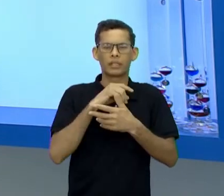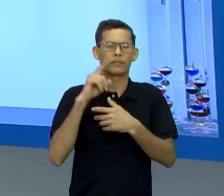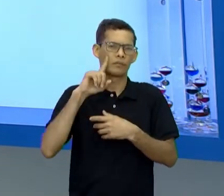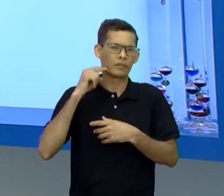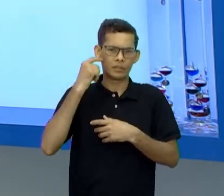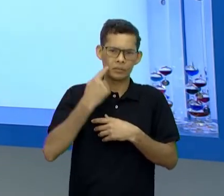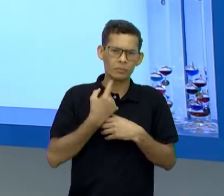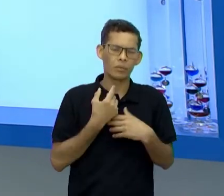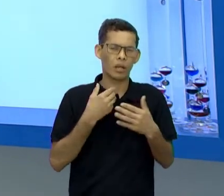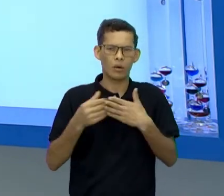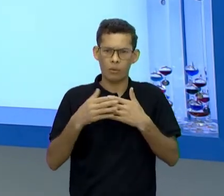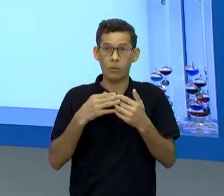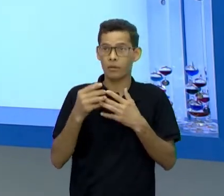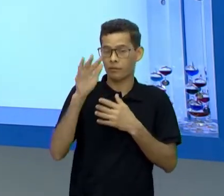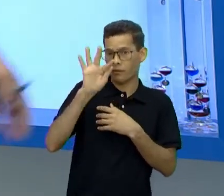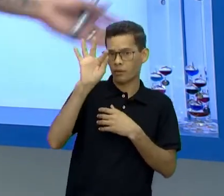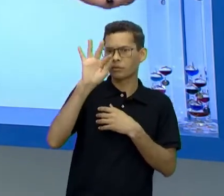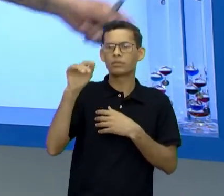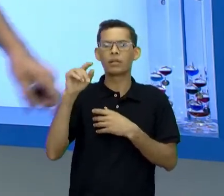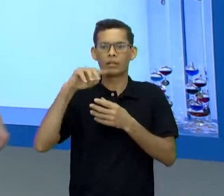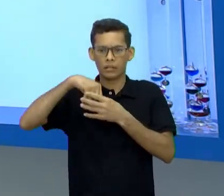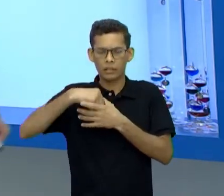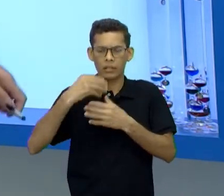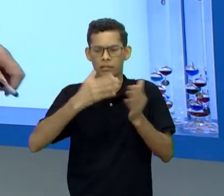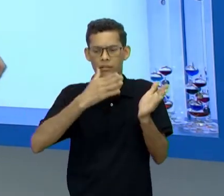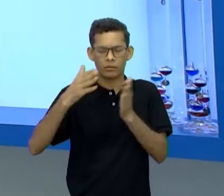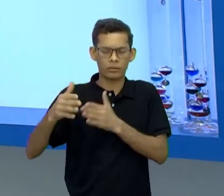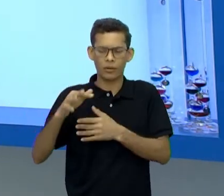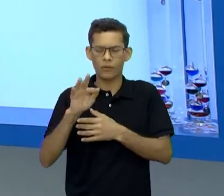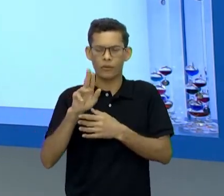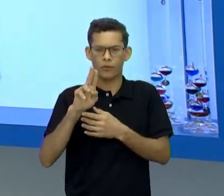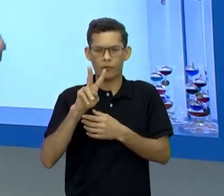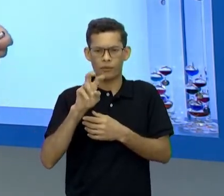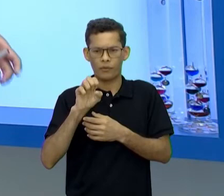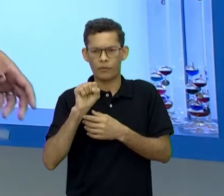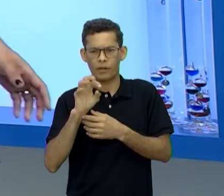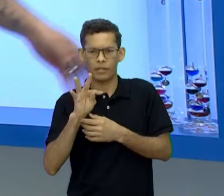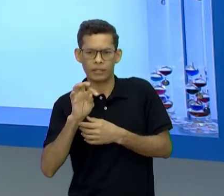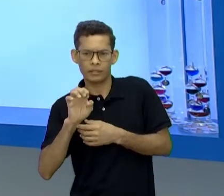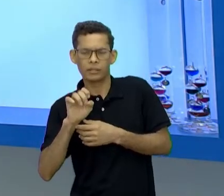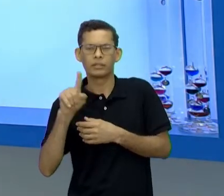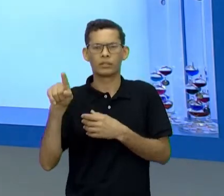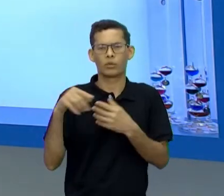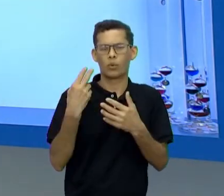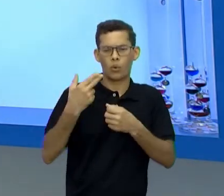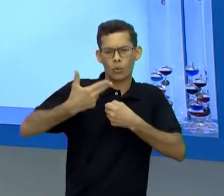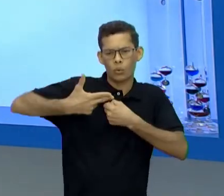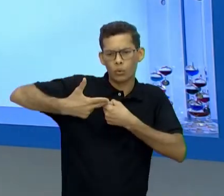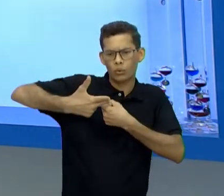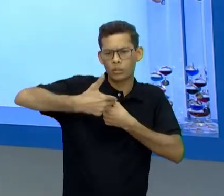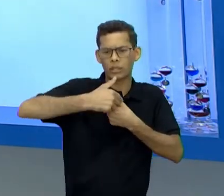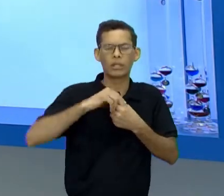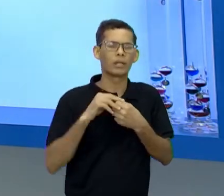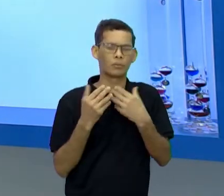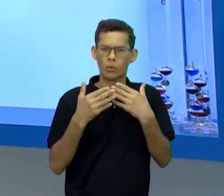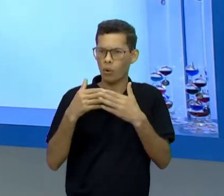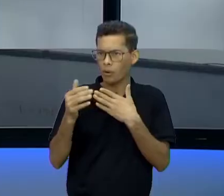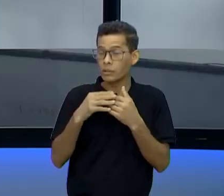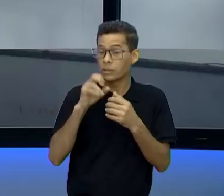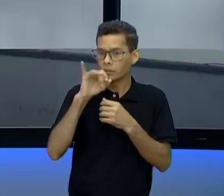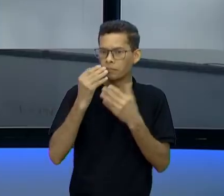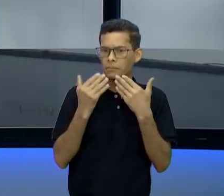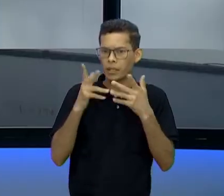Unesp ou vestibular de segunda fase, tá? Então vamos resolver aqui, ó. Então, quando você for resolver qualquer